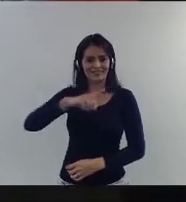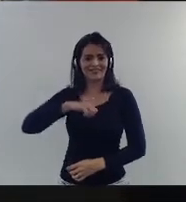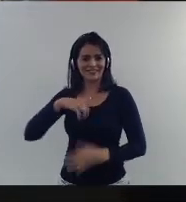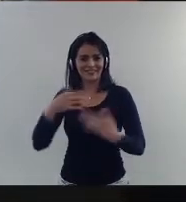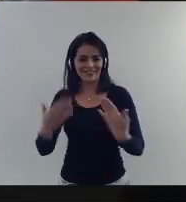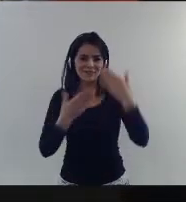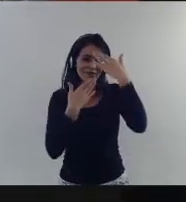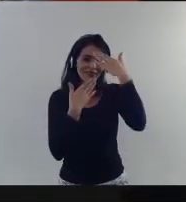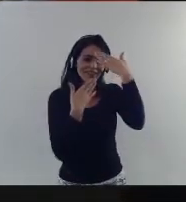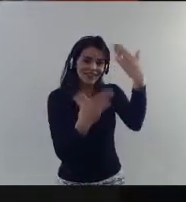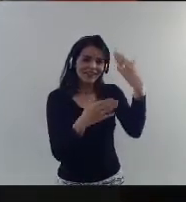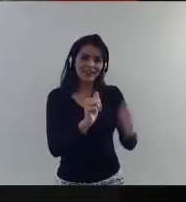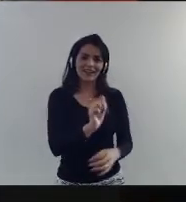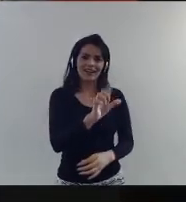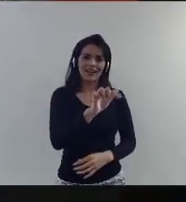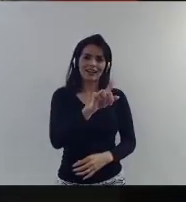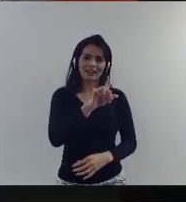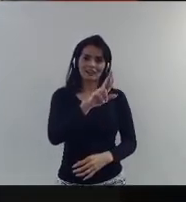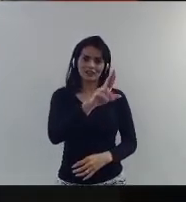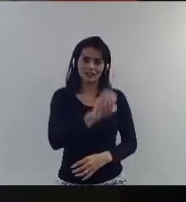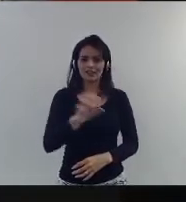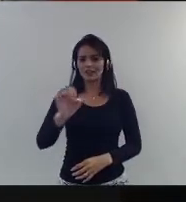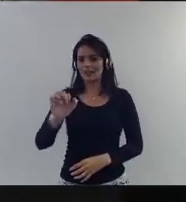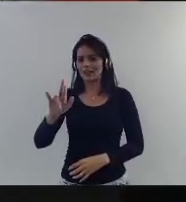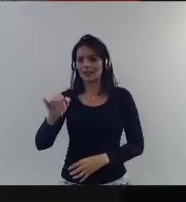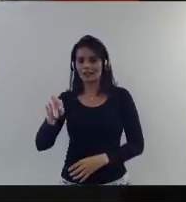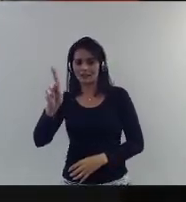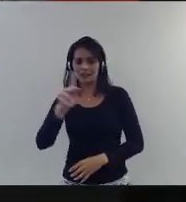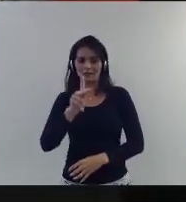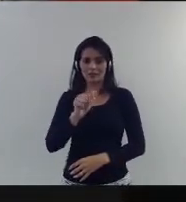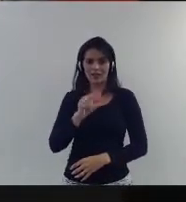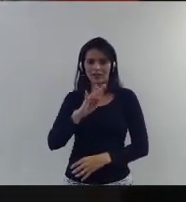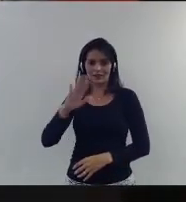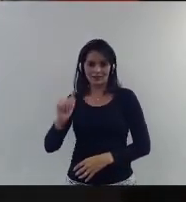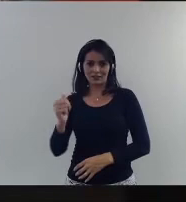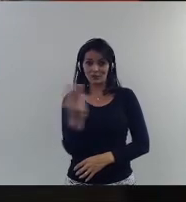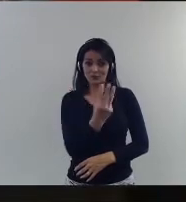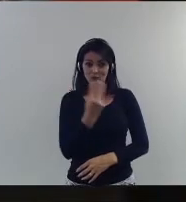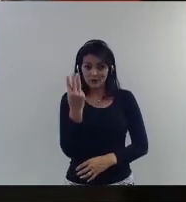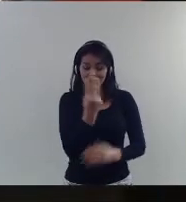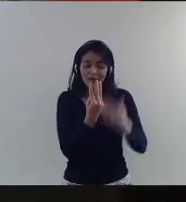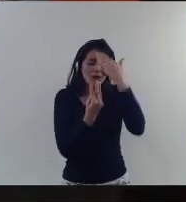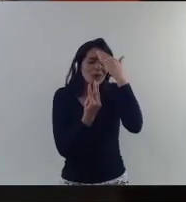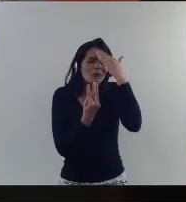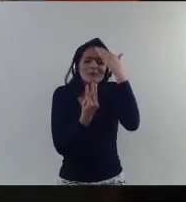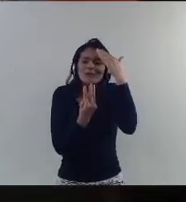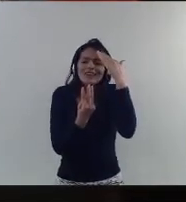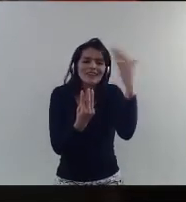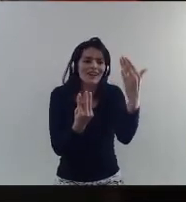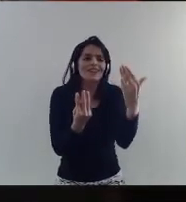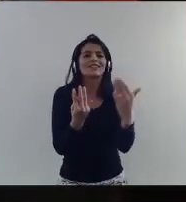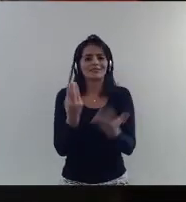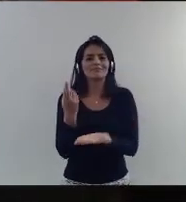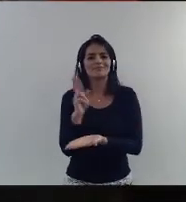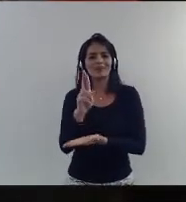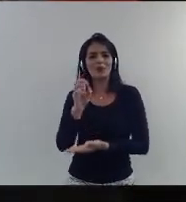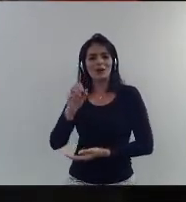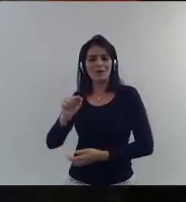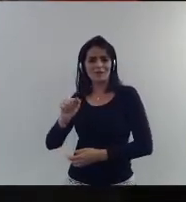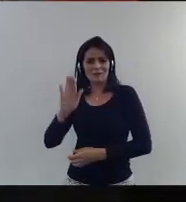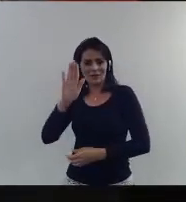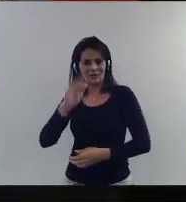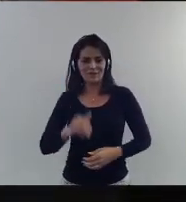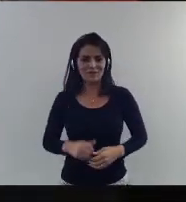Queria agradecer muito a Alexandre Zavaglia, Eric Nívio, Patrícia de Almeida. Muitíssimo obrigado em nome da Ordem dos Advogados do